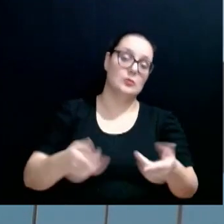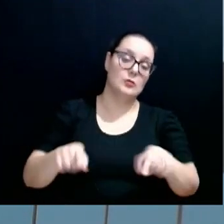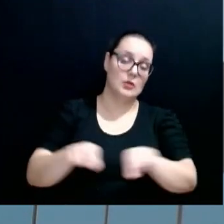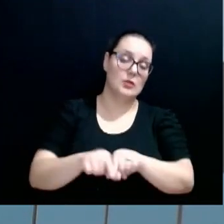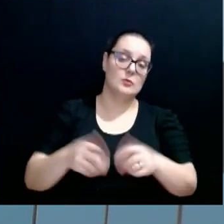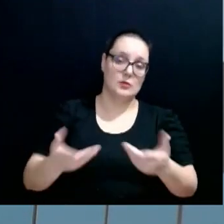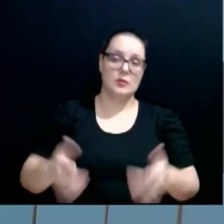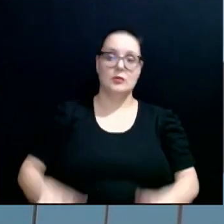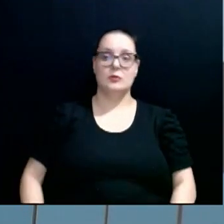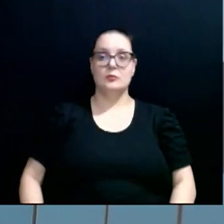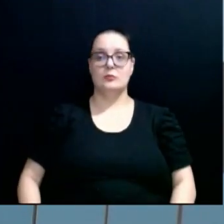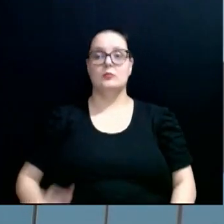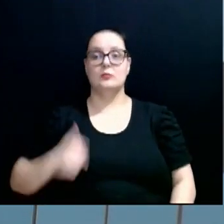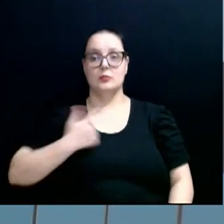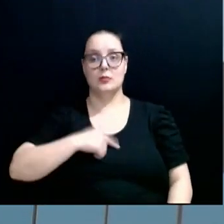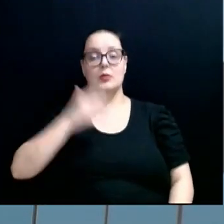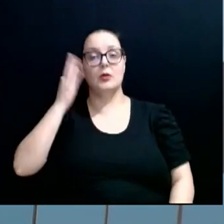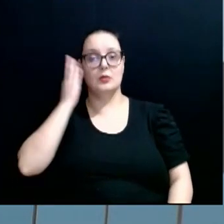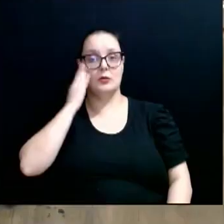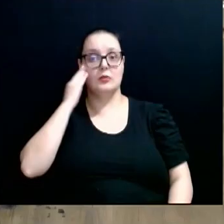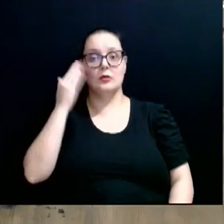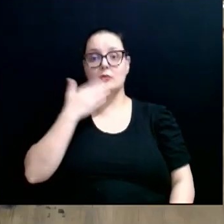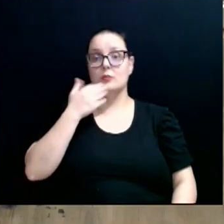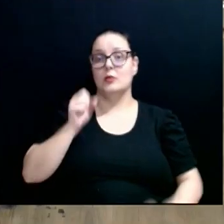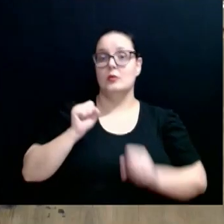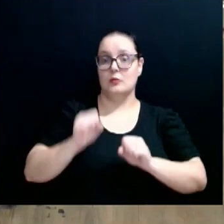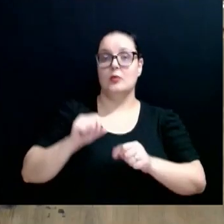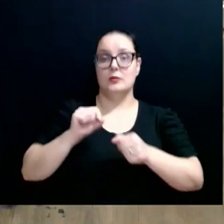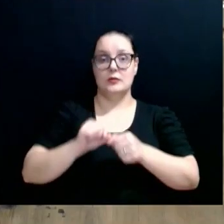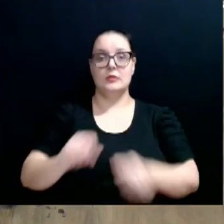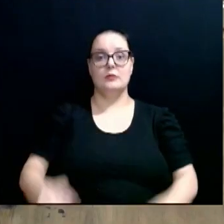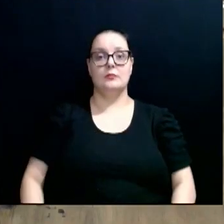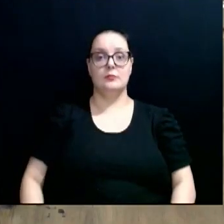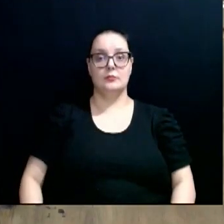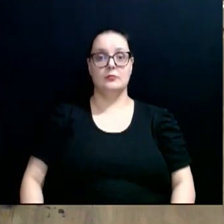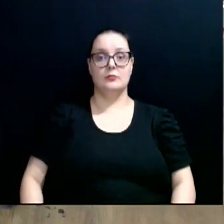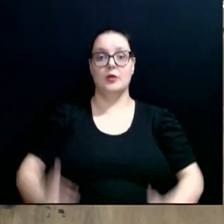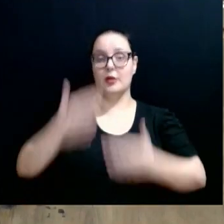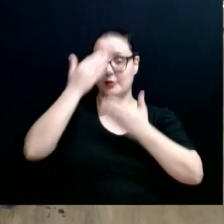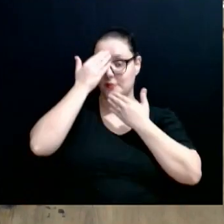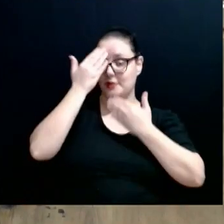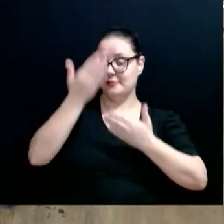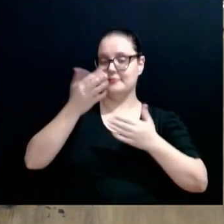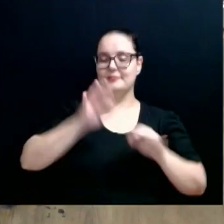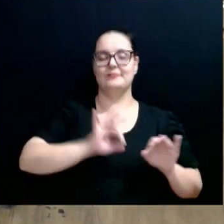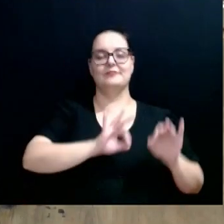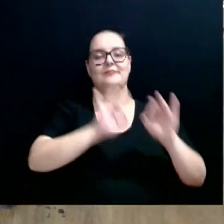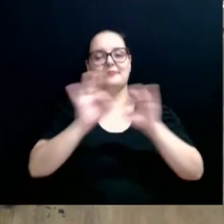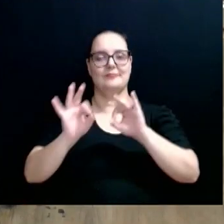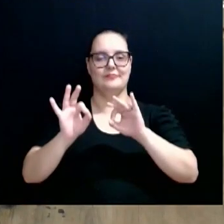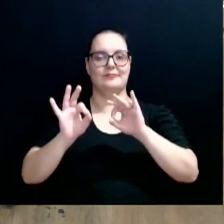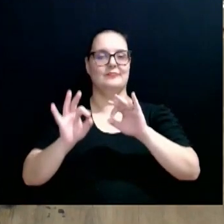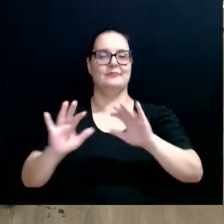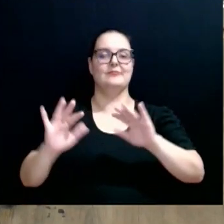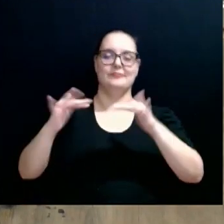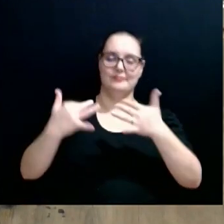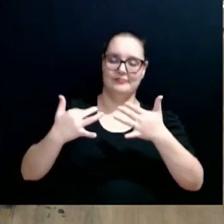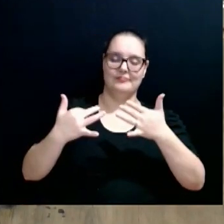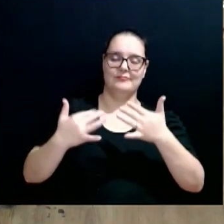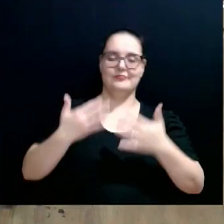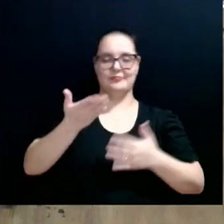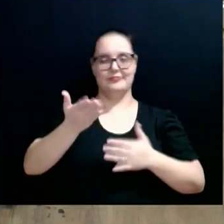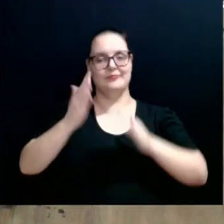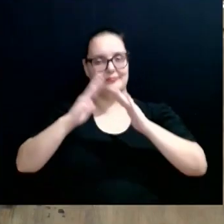entende aí que foi o melhor que a gente pôde fazer. E eu agradeço você aí de casa pela sua companhia, pela sua audiência. Espero que a gente